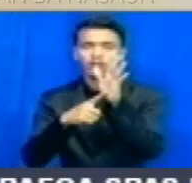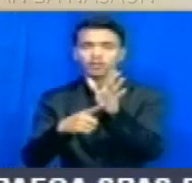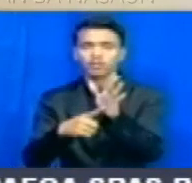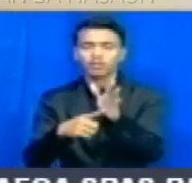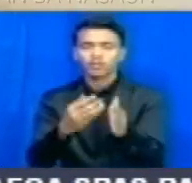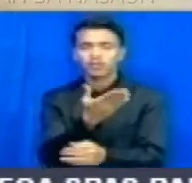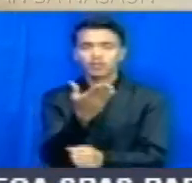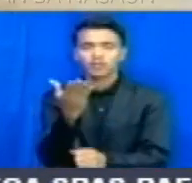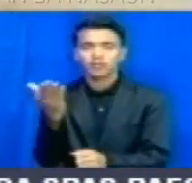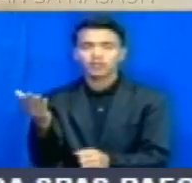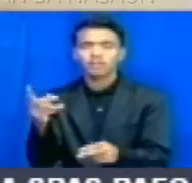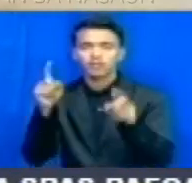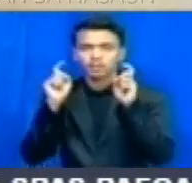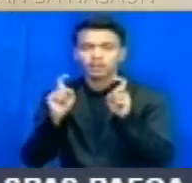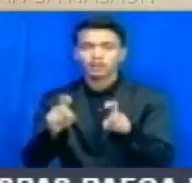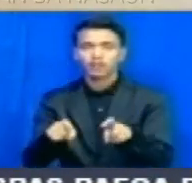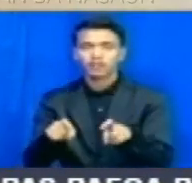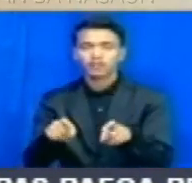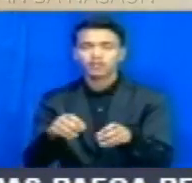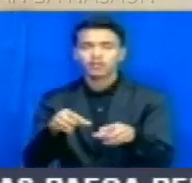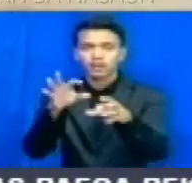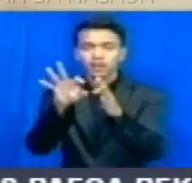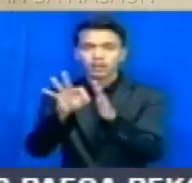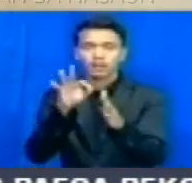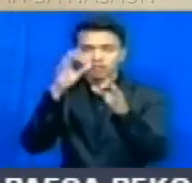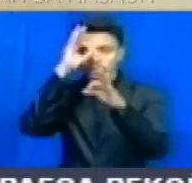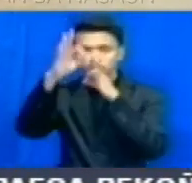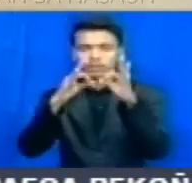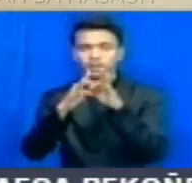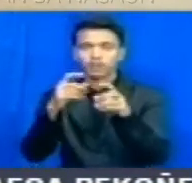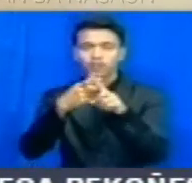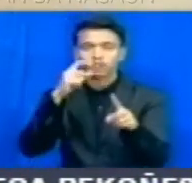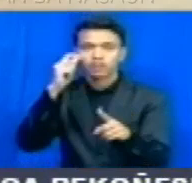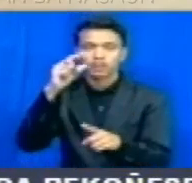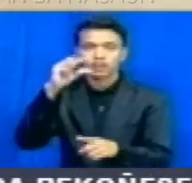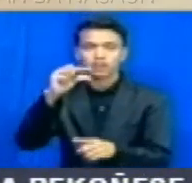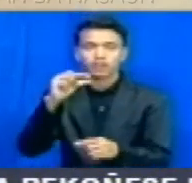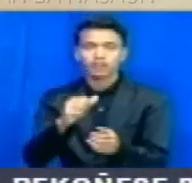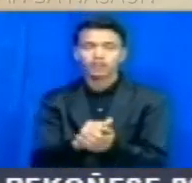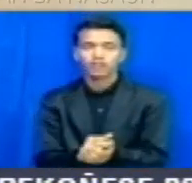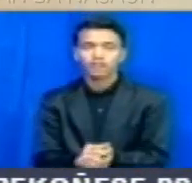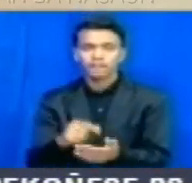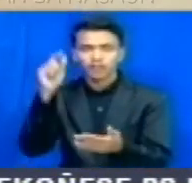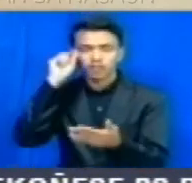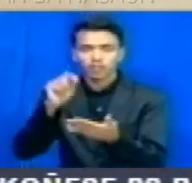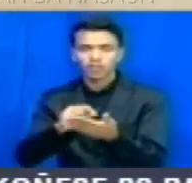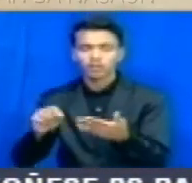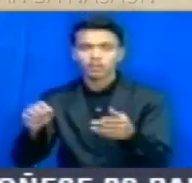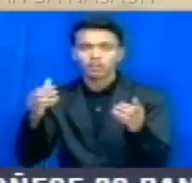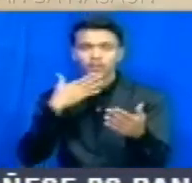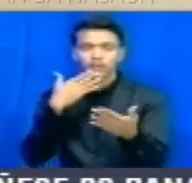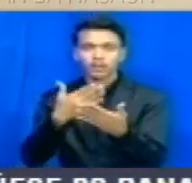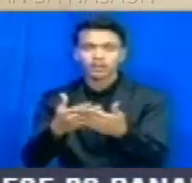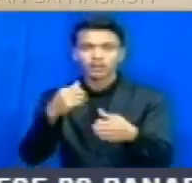ta, merezi tu ne, ca ta fie lucii, timur ghe. Te vot halu cumpli, contractul ne vedem aici ia,